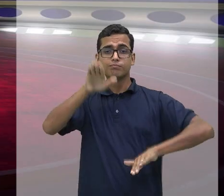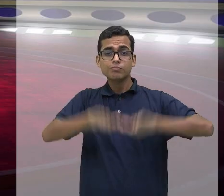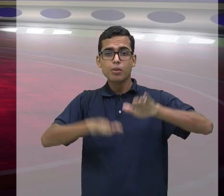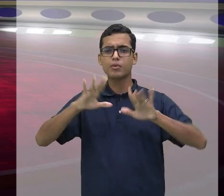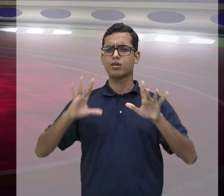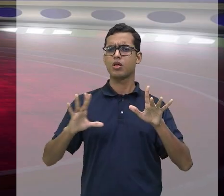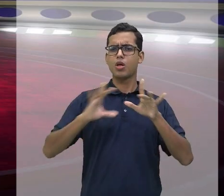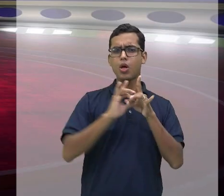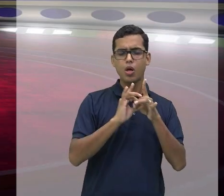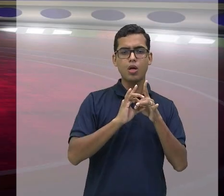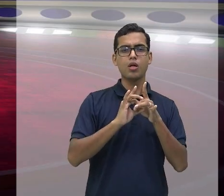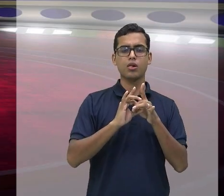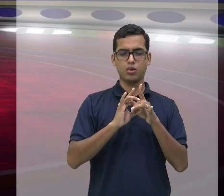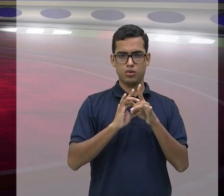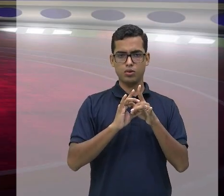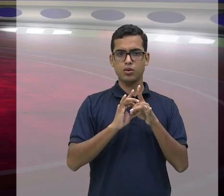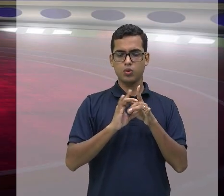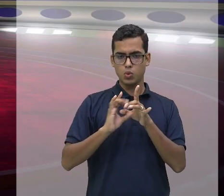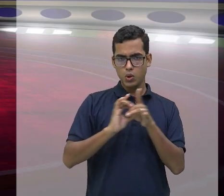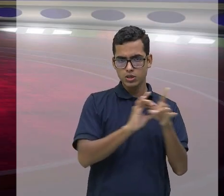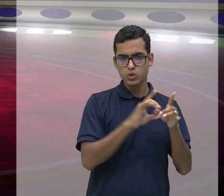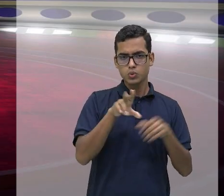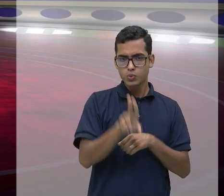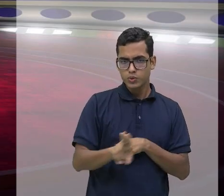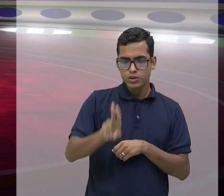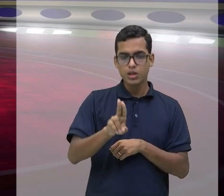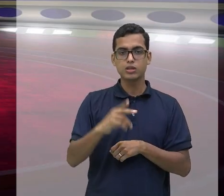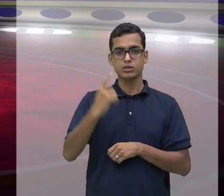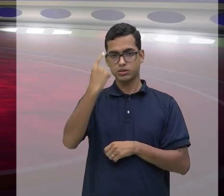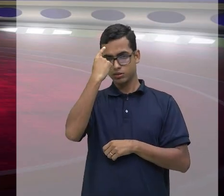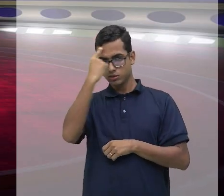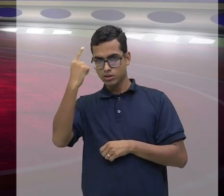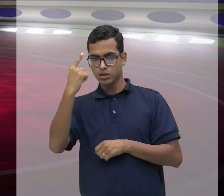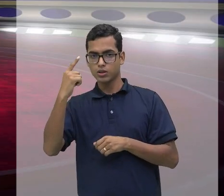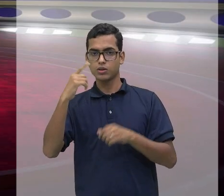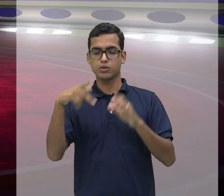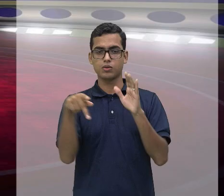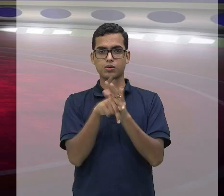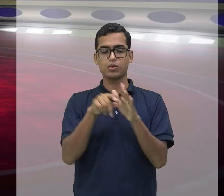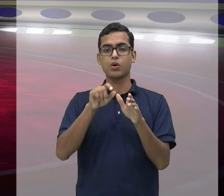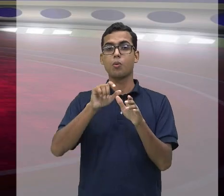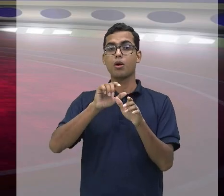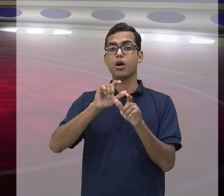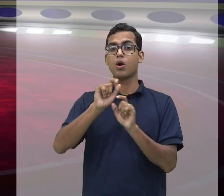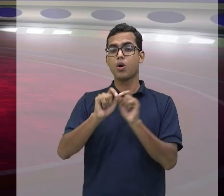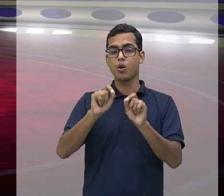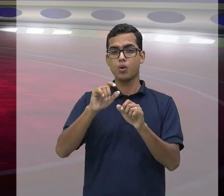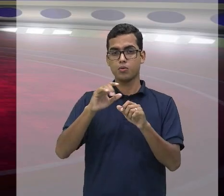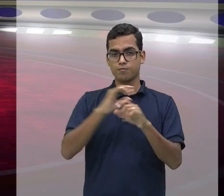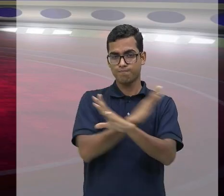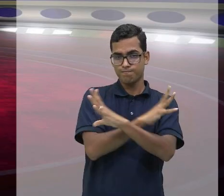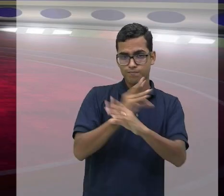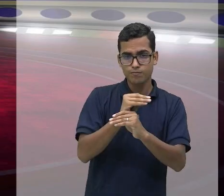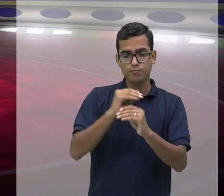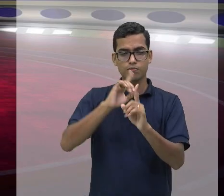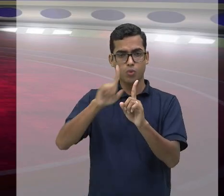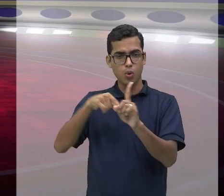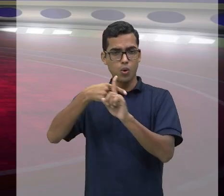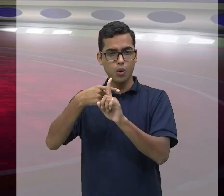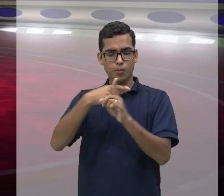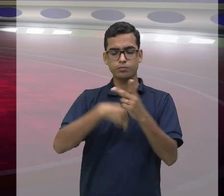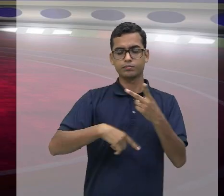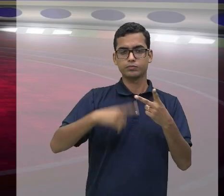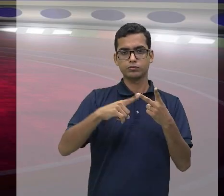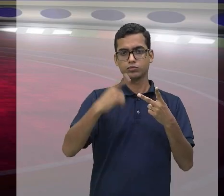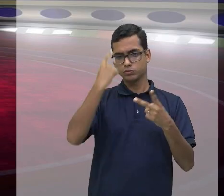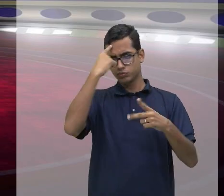desempenham dentro daquele contexto. Se ela vai adicionar uma ideia, ela vai ser uma conjunção aditiva. Se ela vai introduzir uma ideia contrária que foi